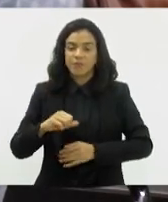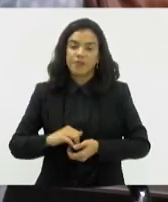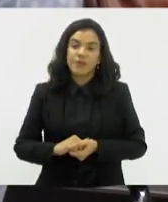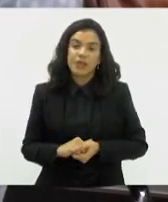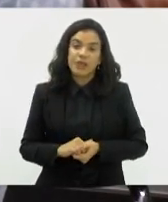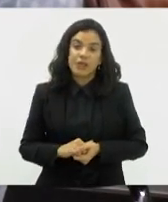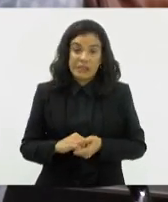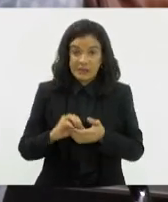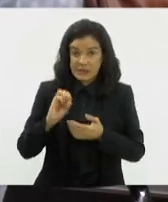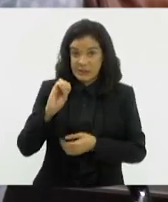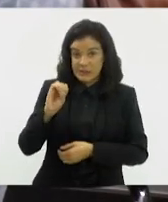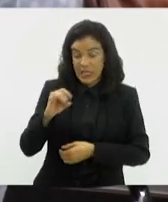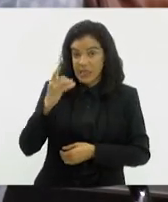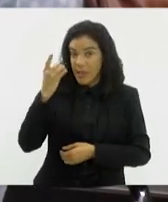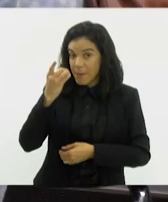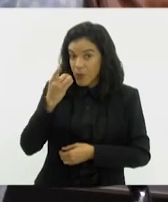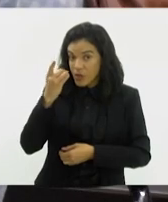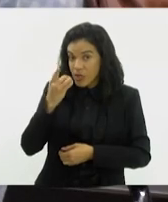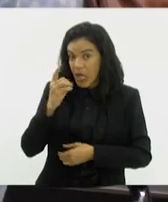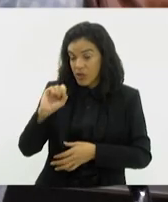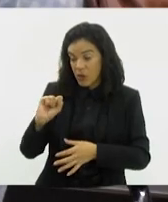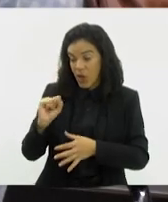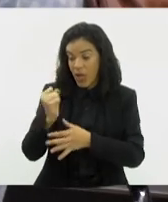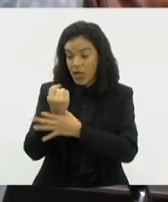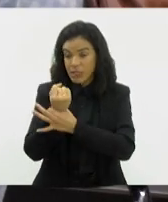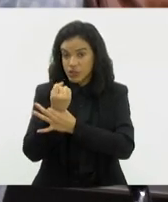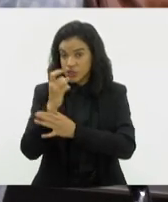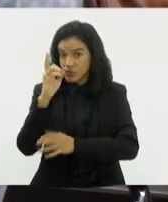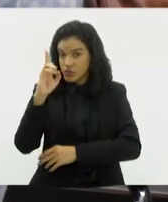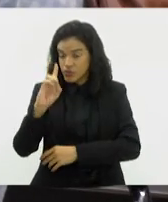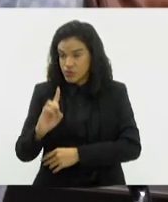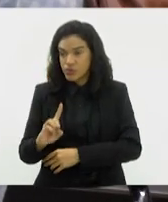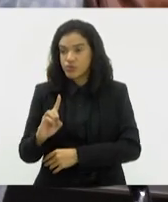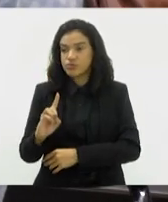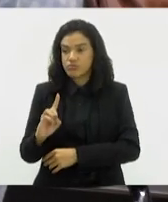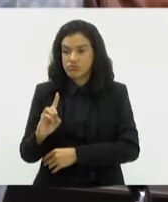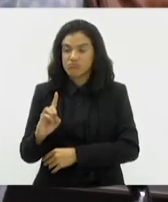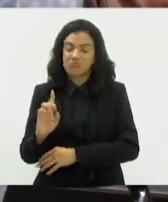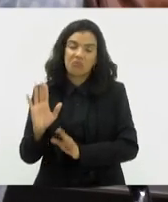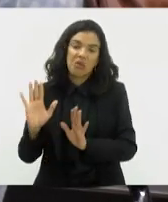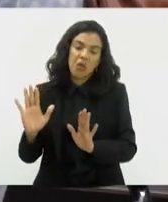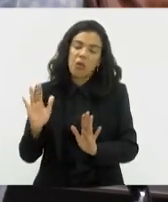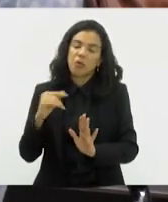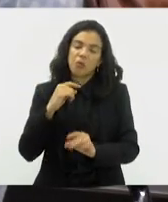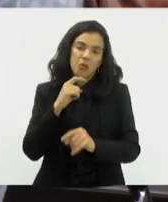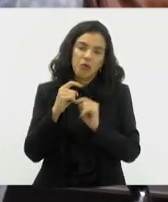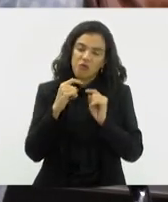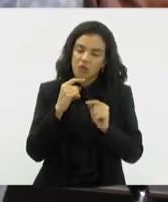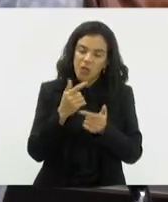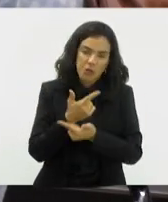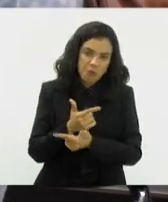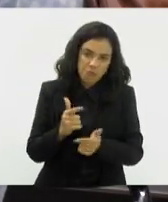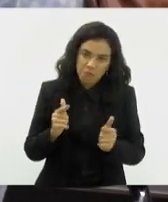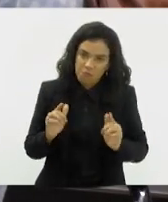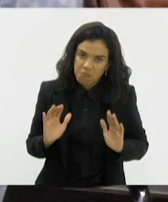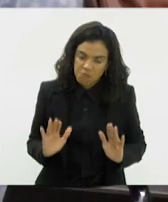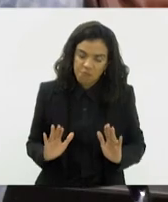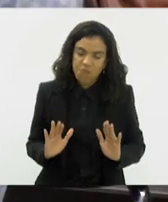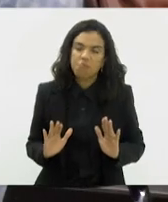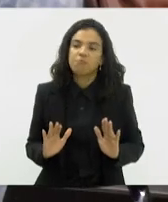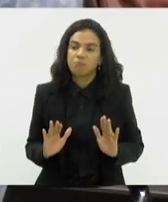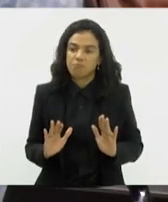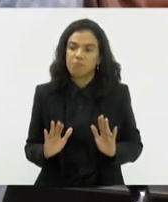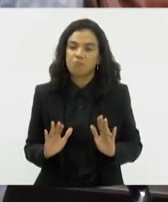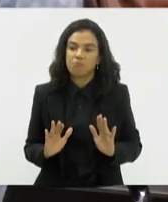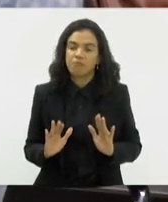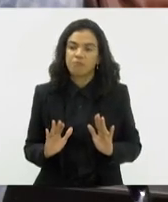ela tivesse seguido o caminho da garantia do direito, né, eu não tenho dúvida que seria um caminho, né, tão legítimo quanto